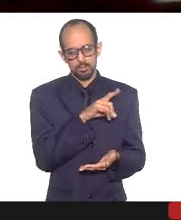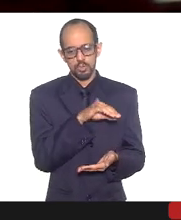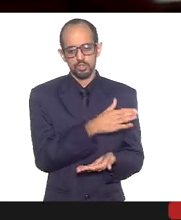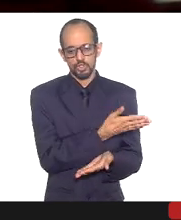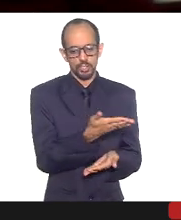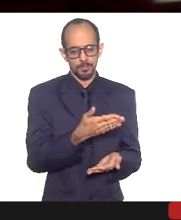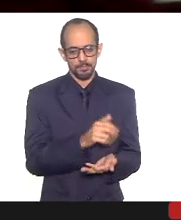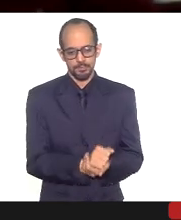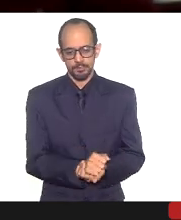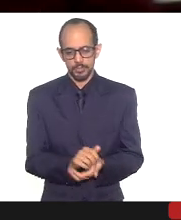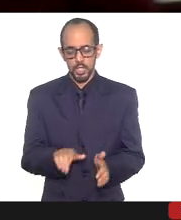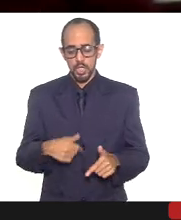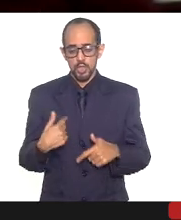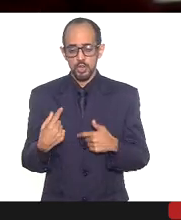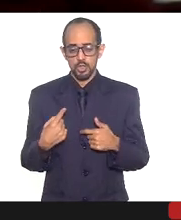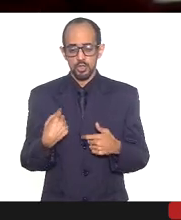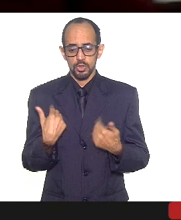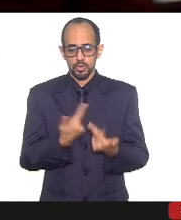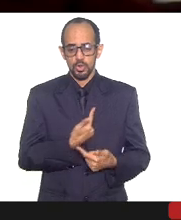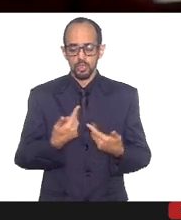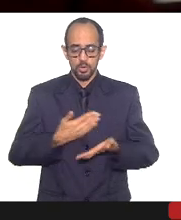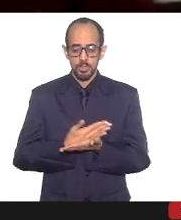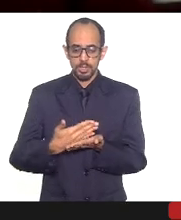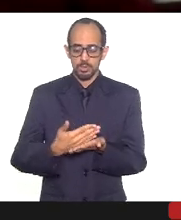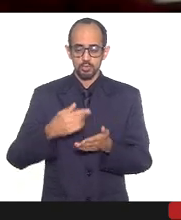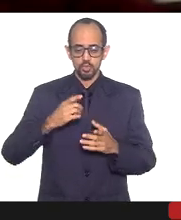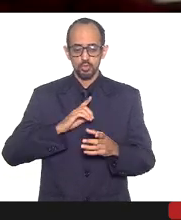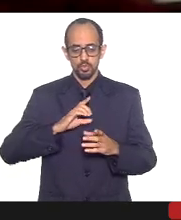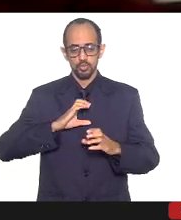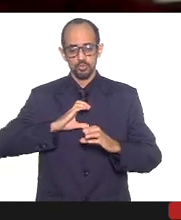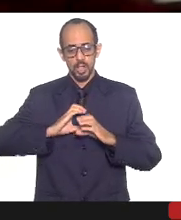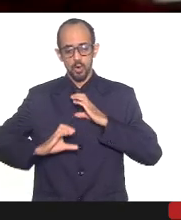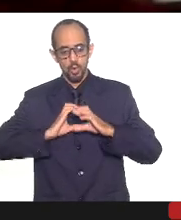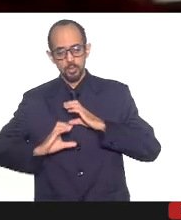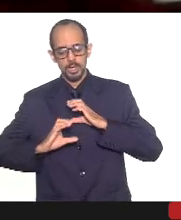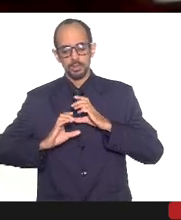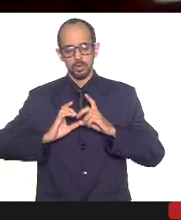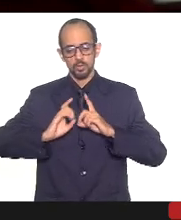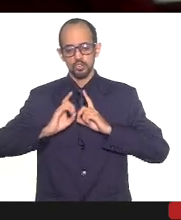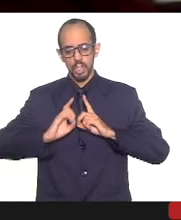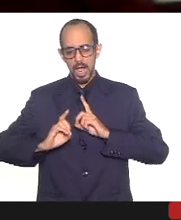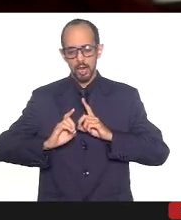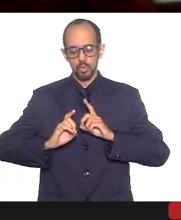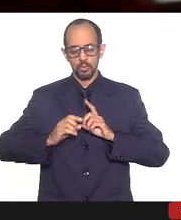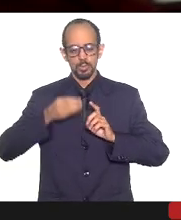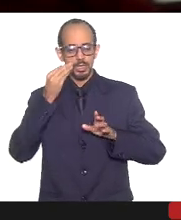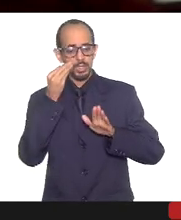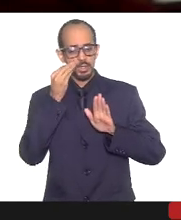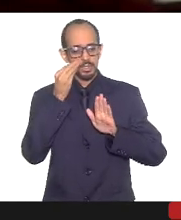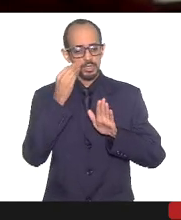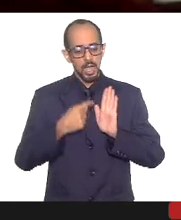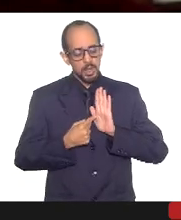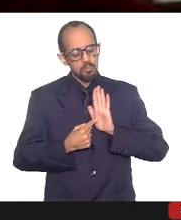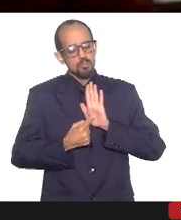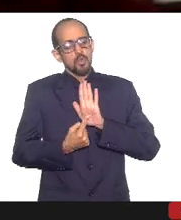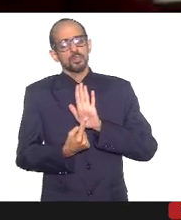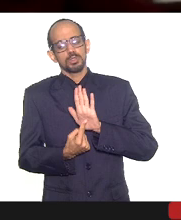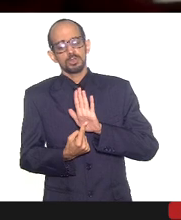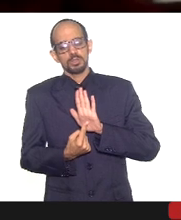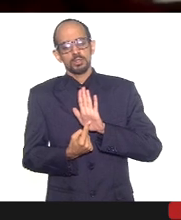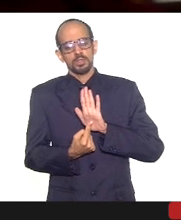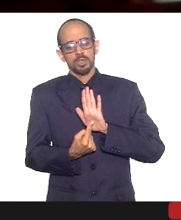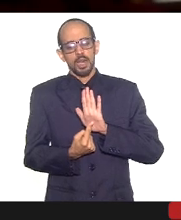inicia mais um diálogo, né, na tentativa de demonstrar a necessidade de valorizar cada vez mais os